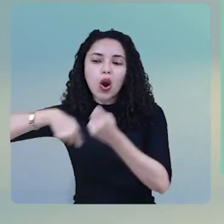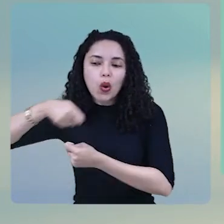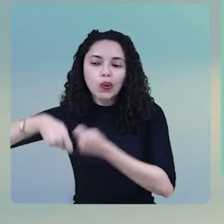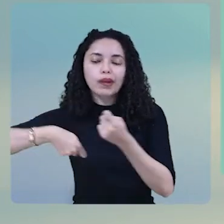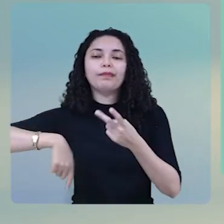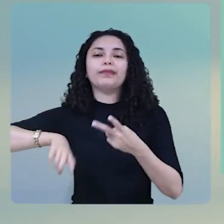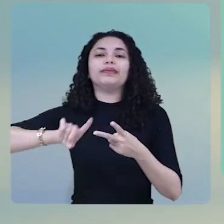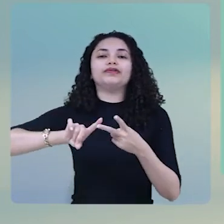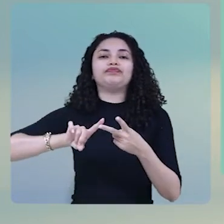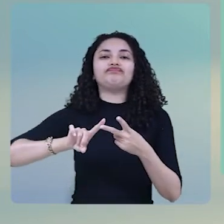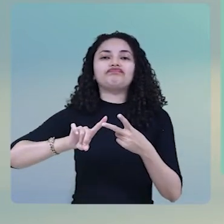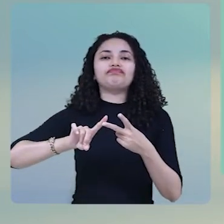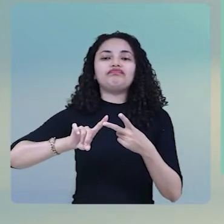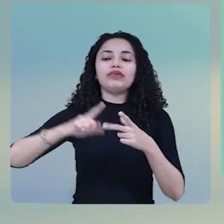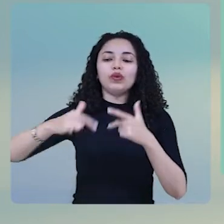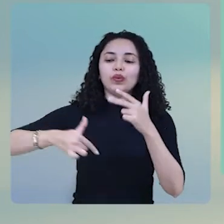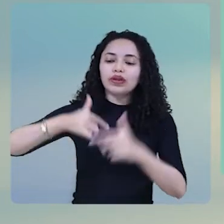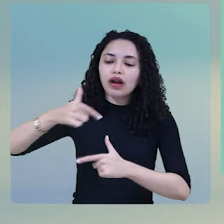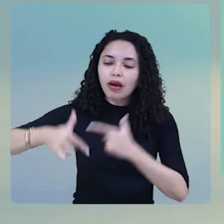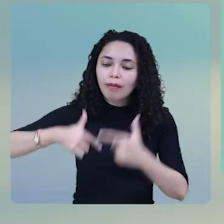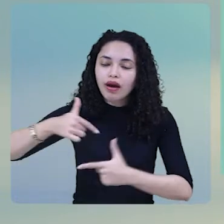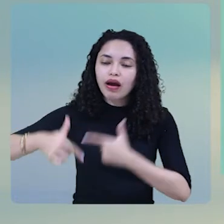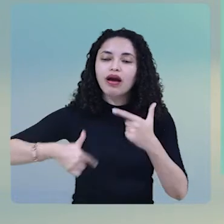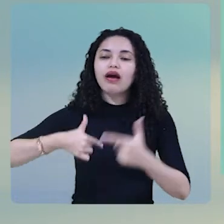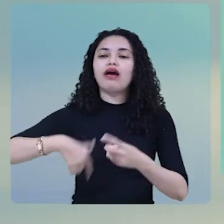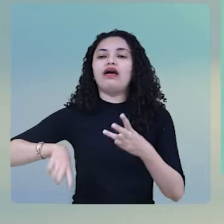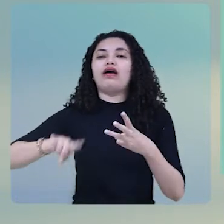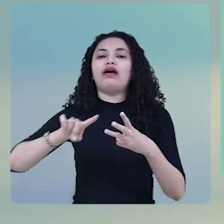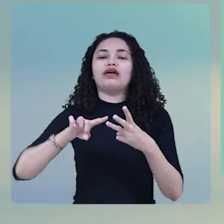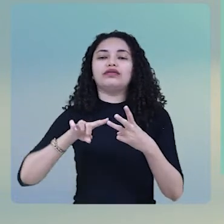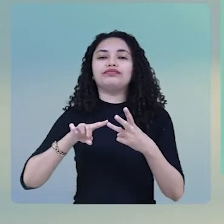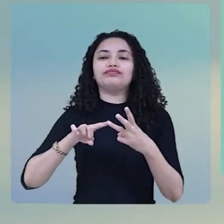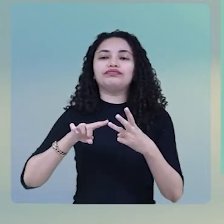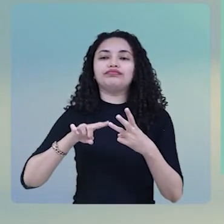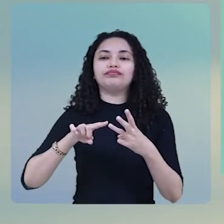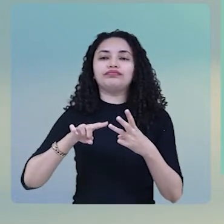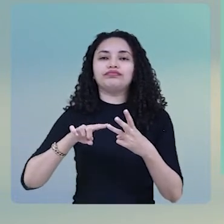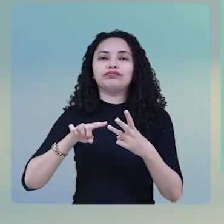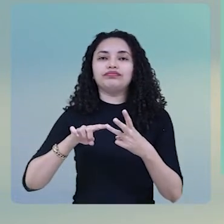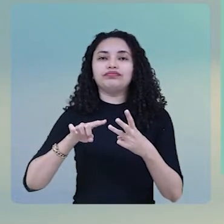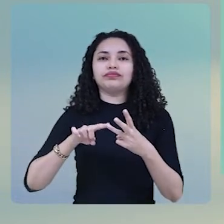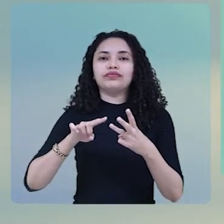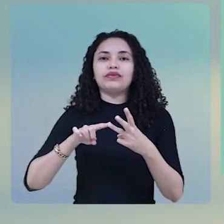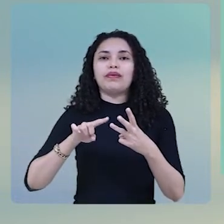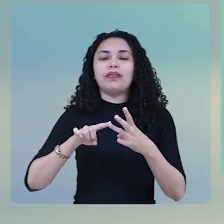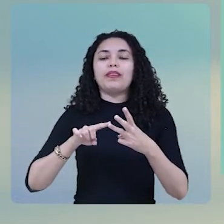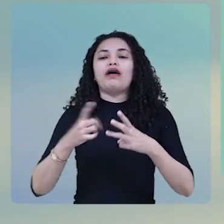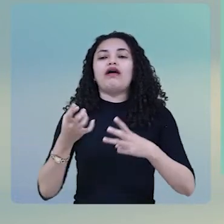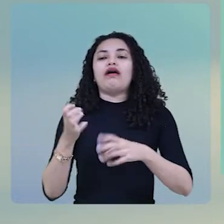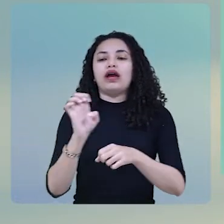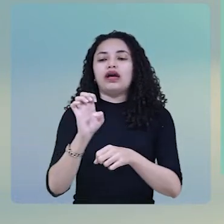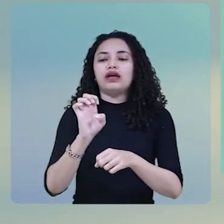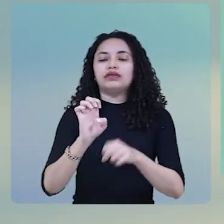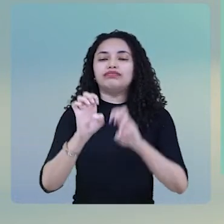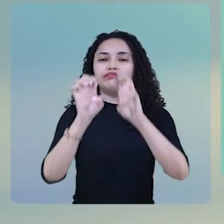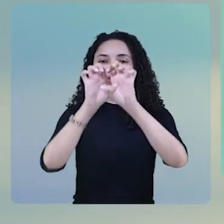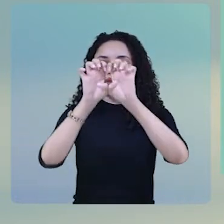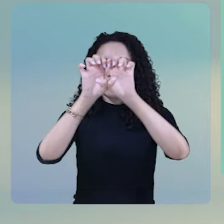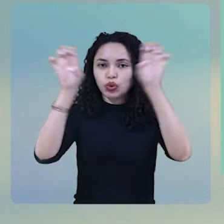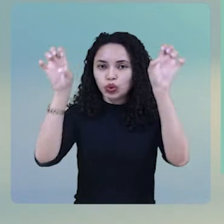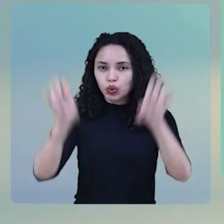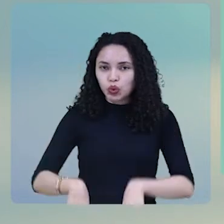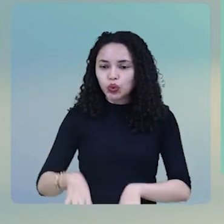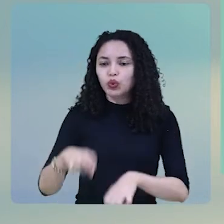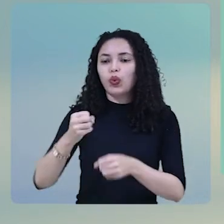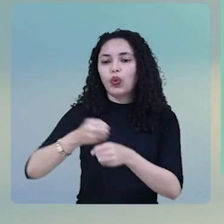o trabalho, que a saúde está relacionada diretamente com a infraestrutura do local em que eu vivo, do local em que eu